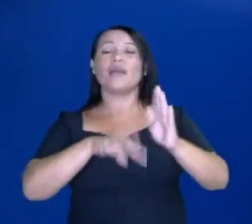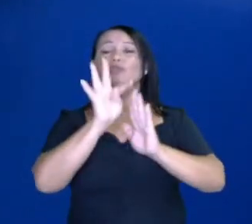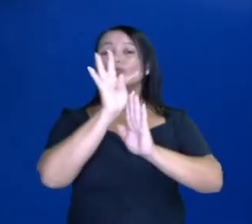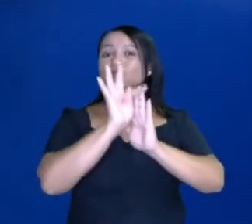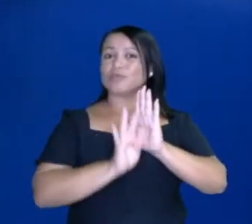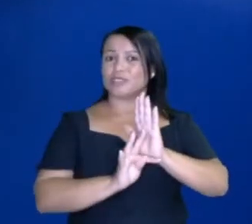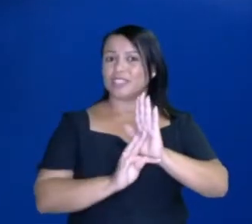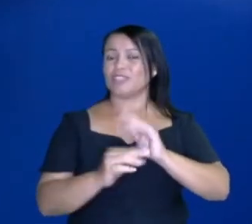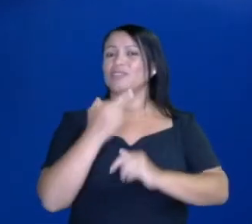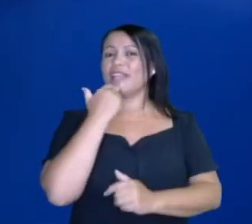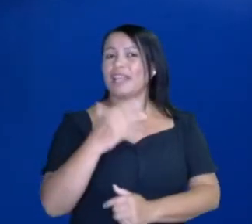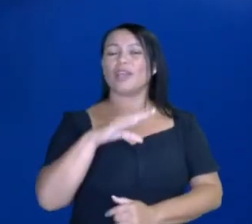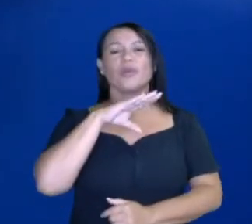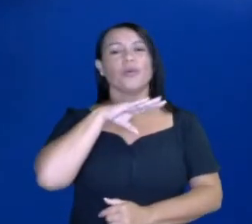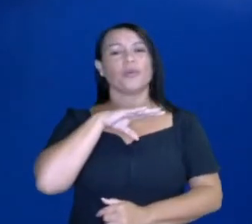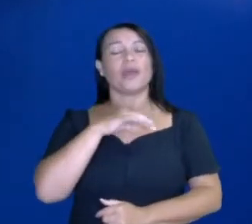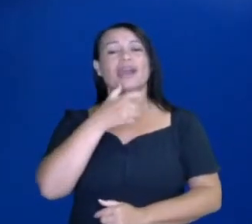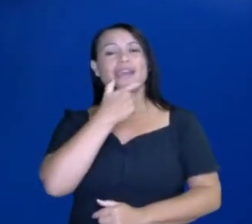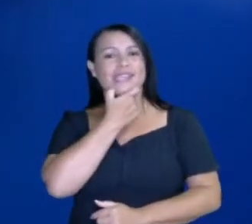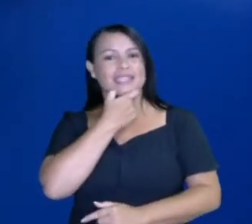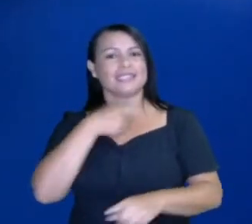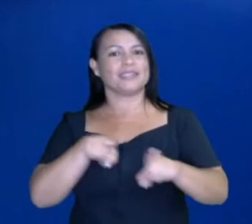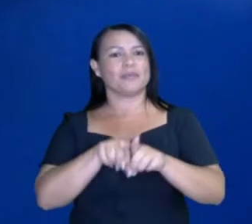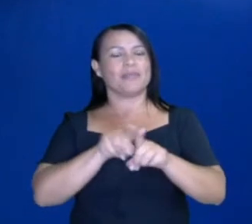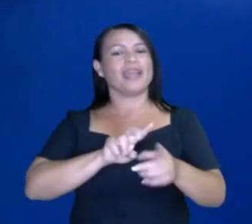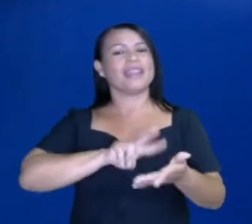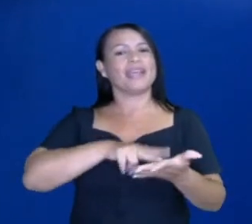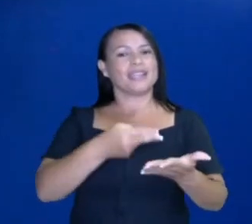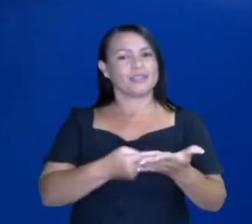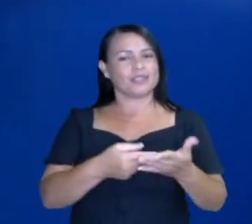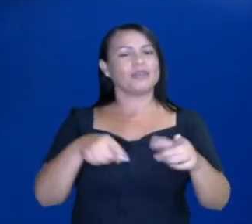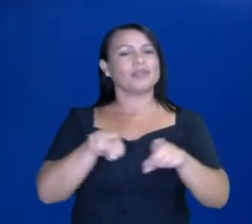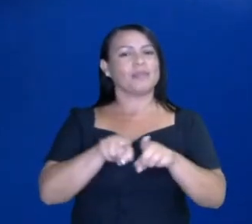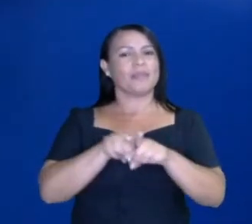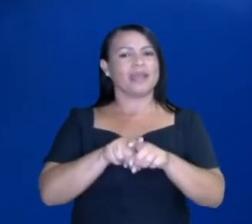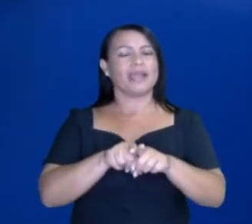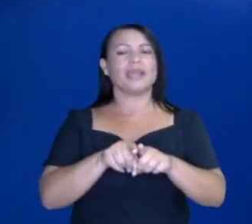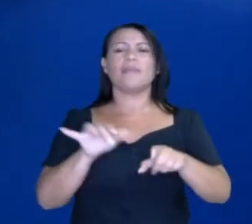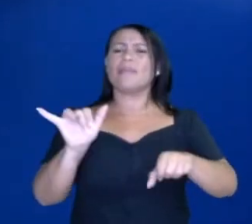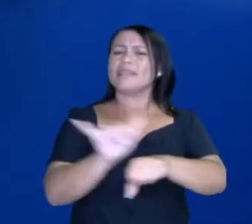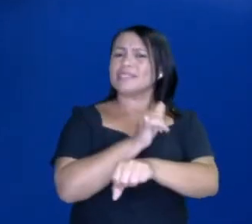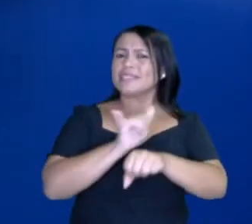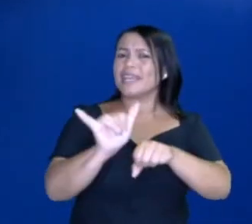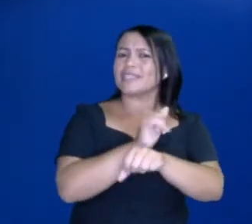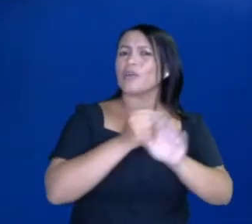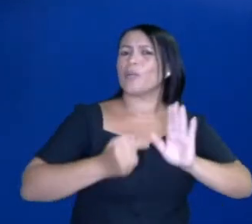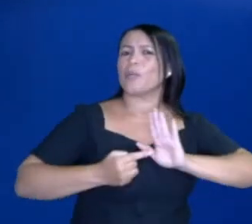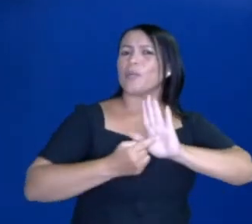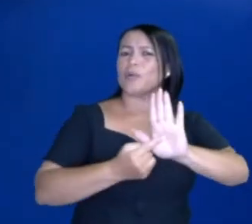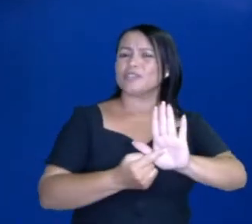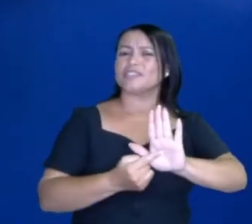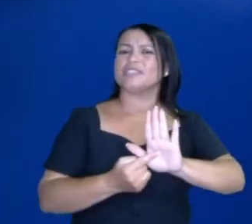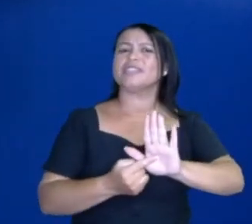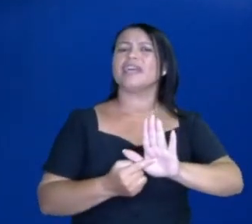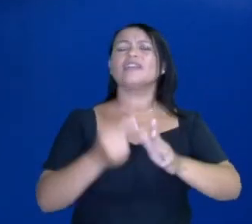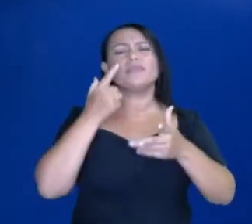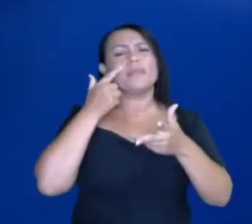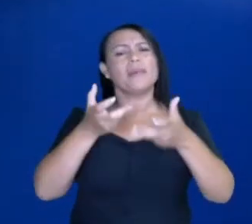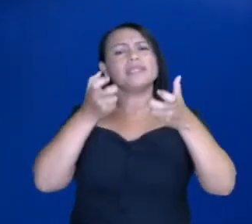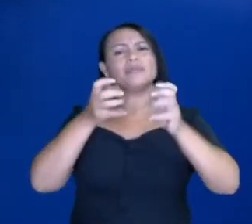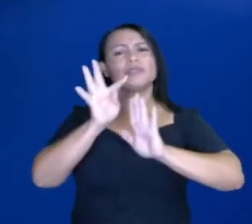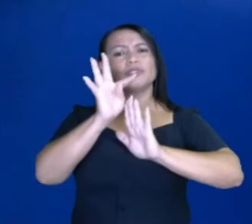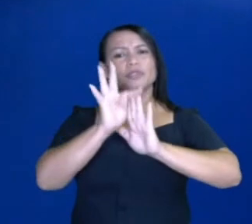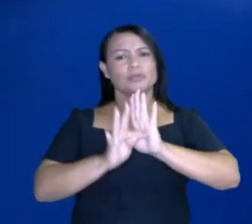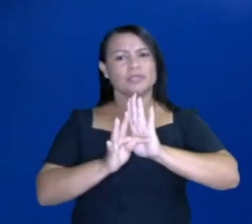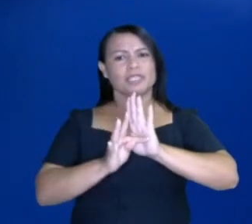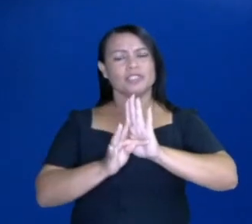texto na língua inglesa e depois da tradução, e por meio das técnicas que eu trouxe aqui, a gente viu o quê? Que o texto, vou